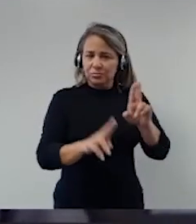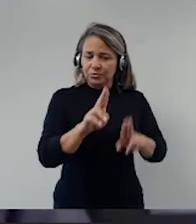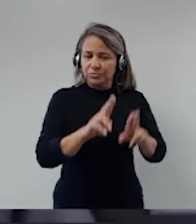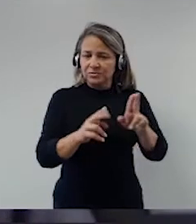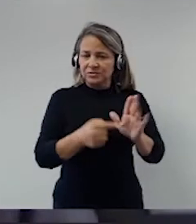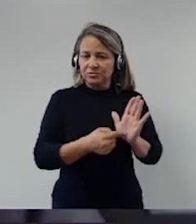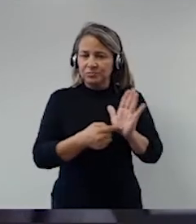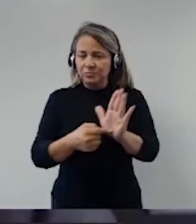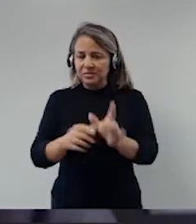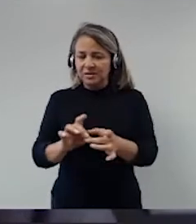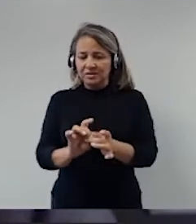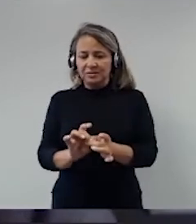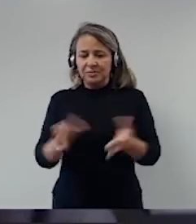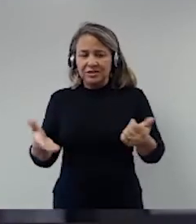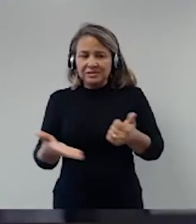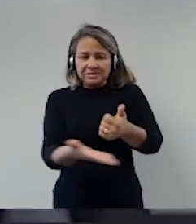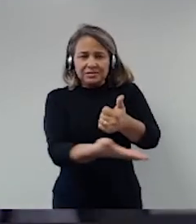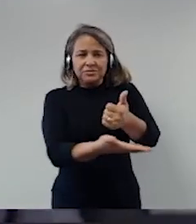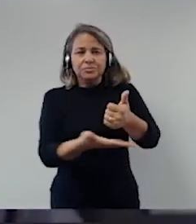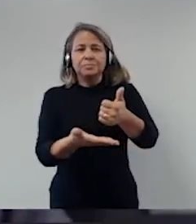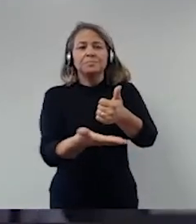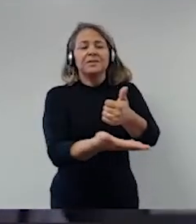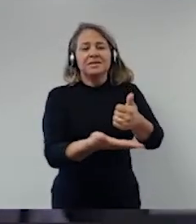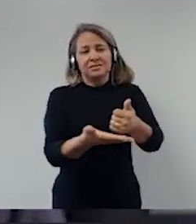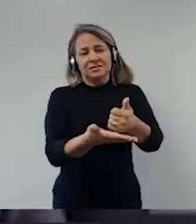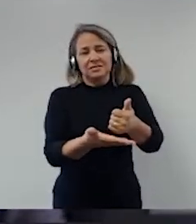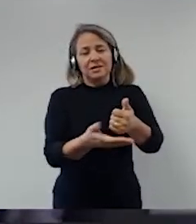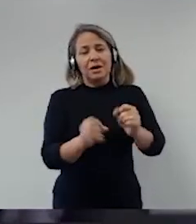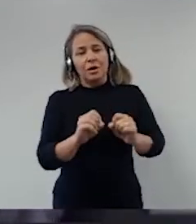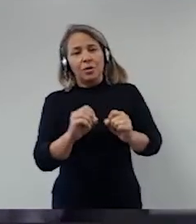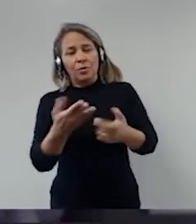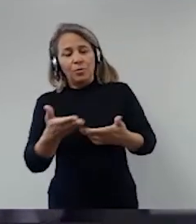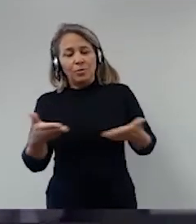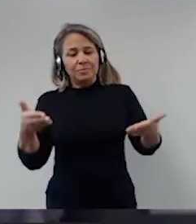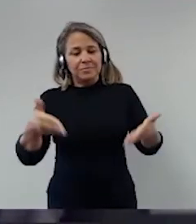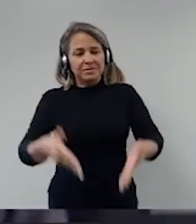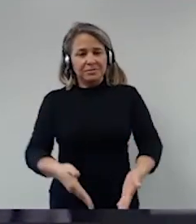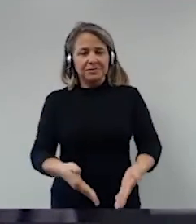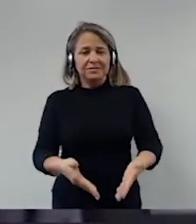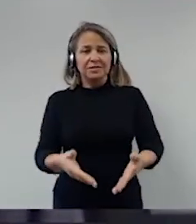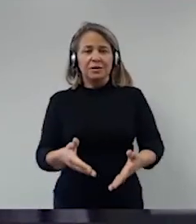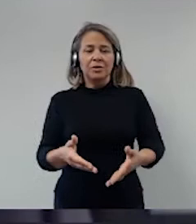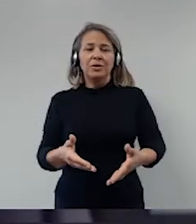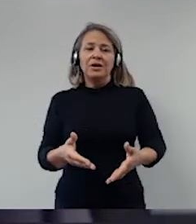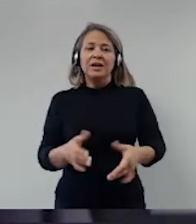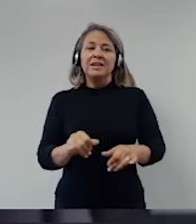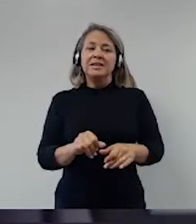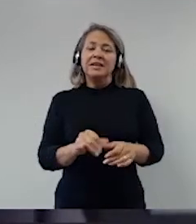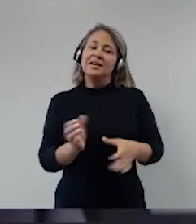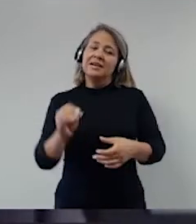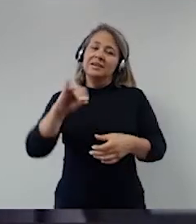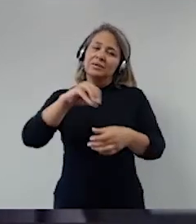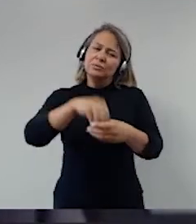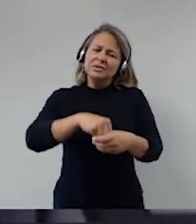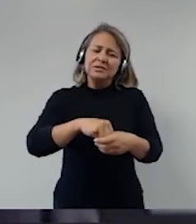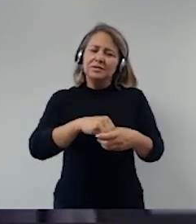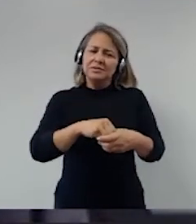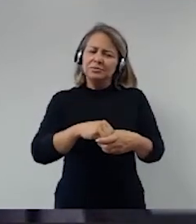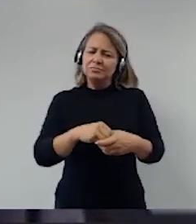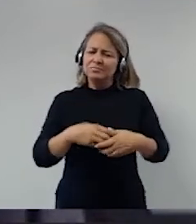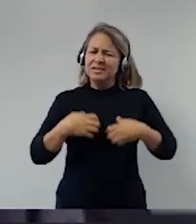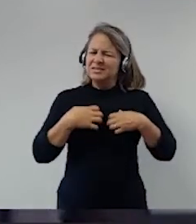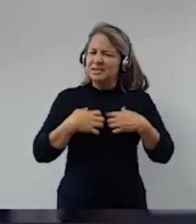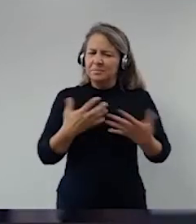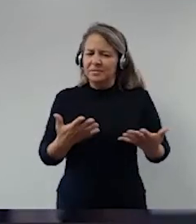a democracia de base, ou seja, a participação e a inclusão, incomoda tanto uma democracia?